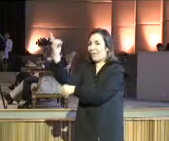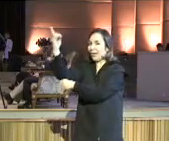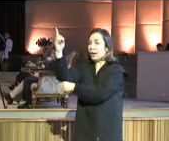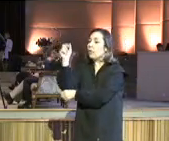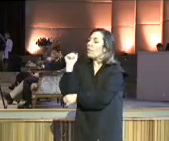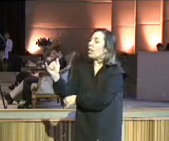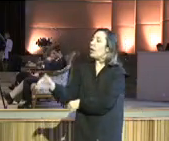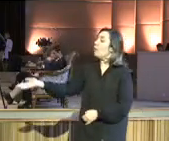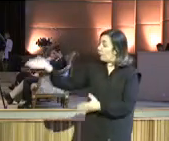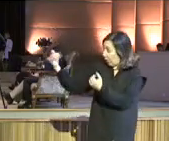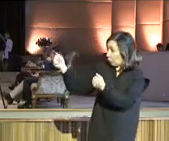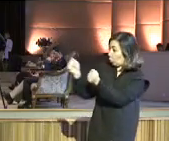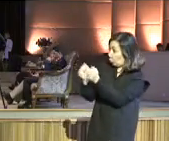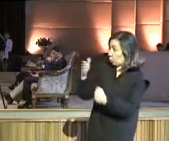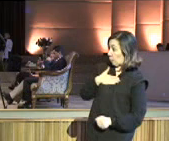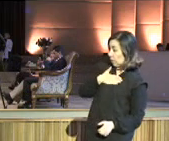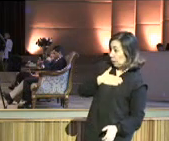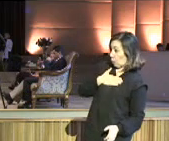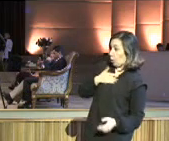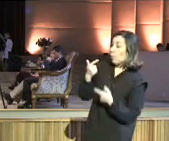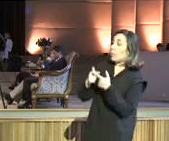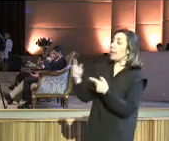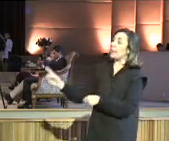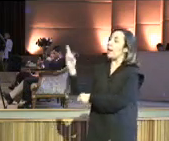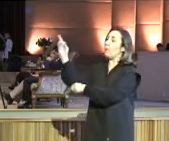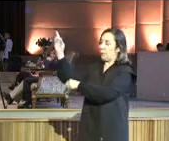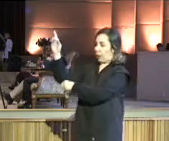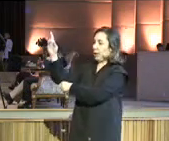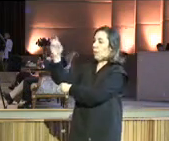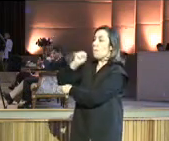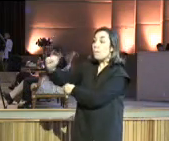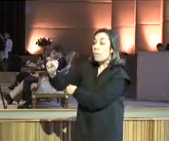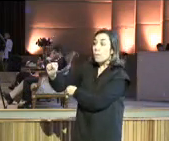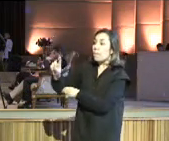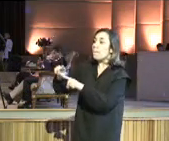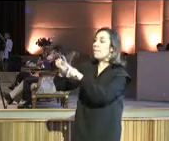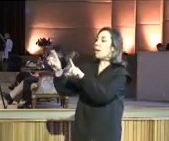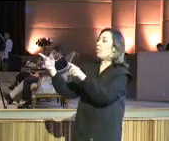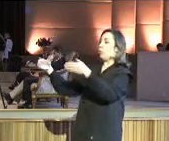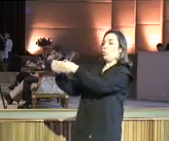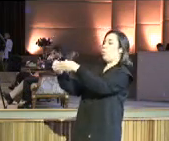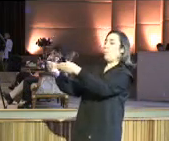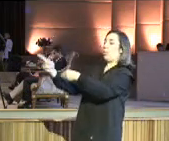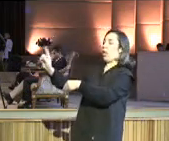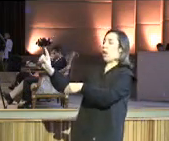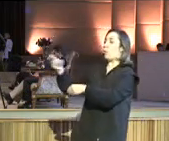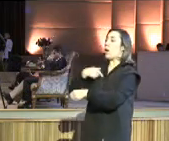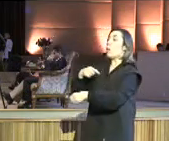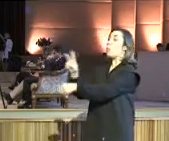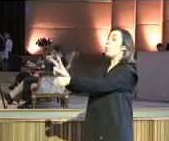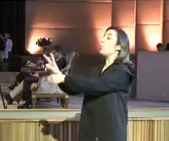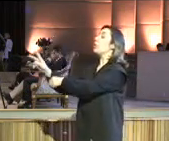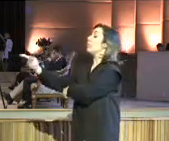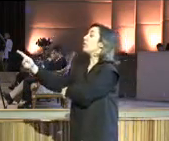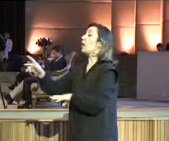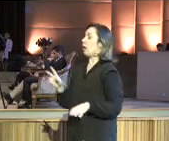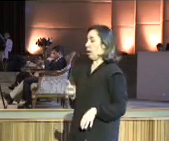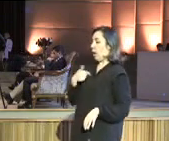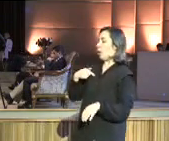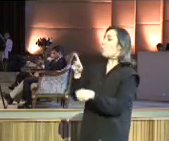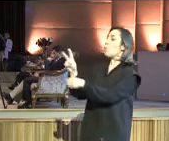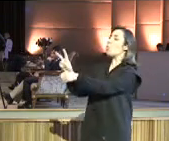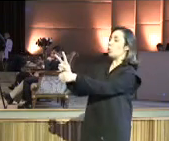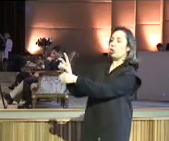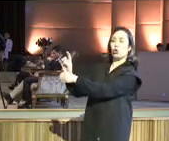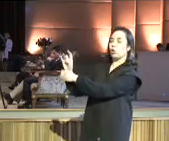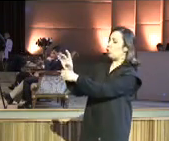600 soldados dele, proteção para todos os filhos do rei e suas esposas, ninguém vai